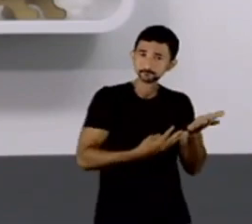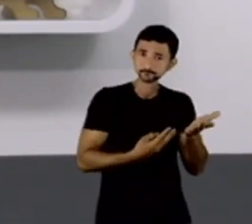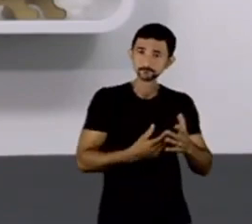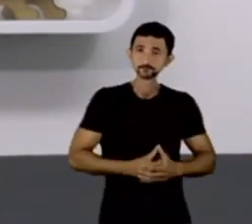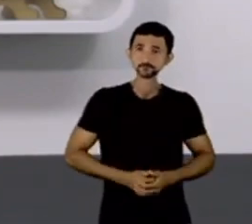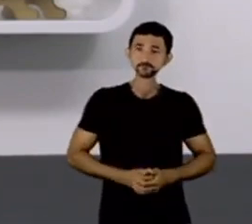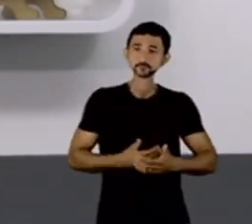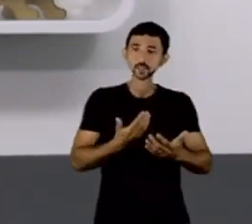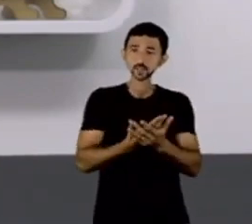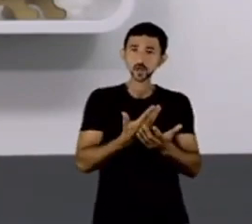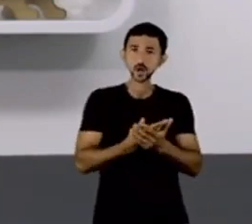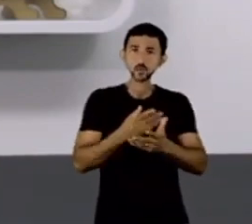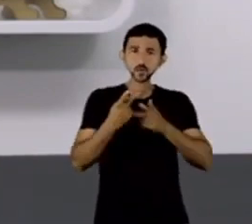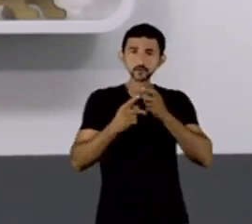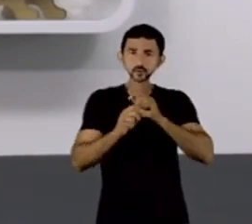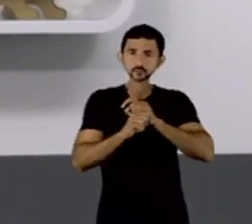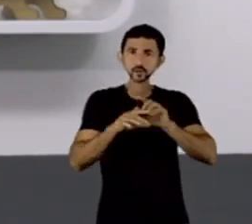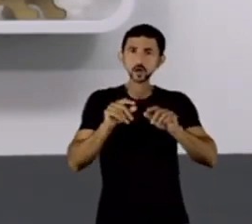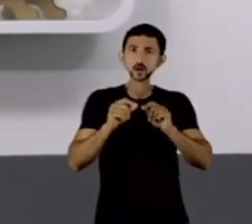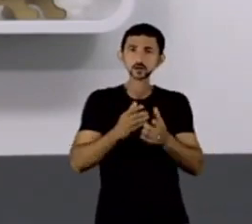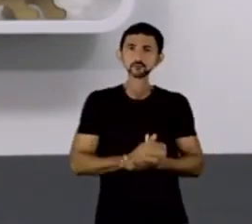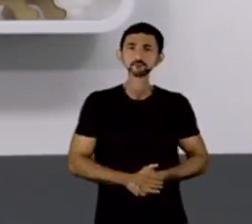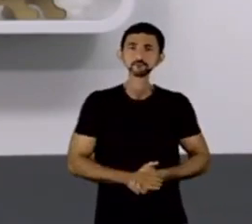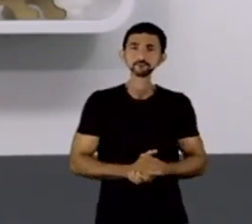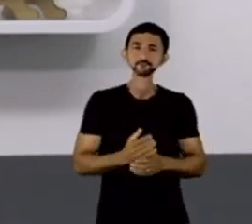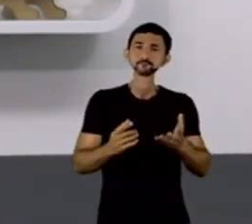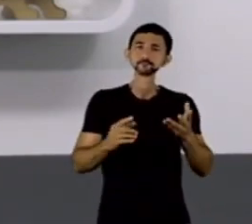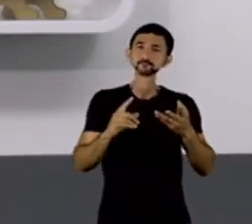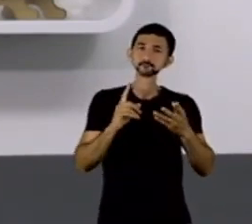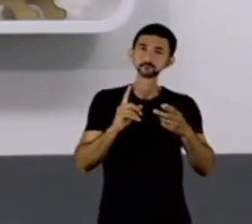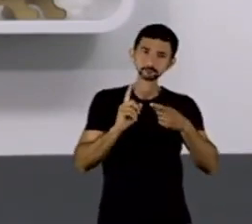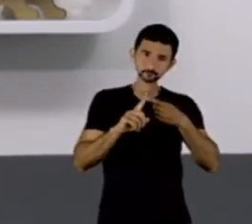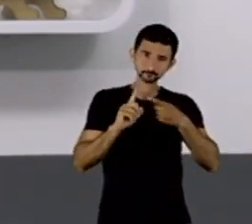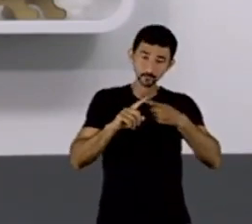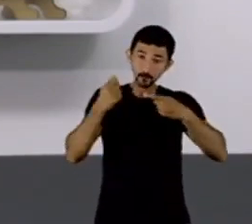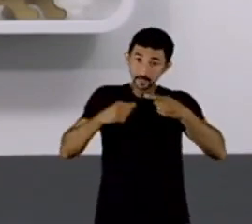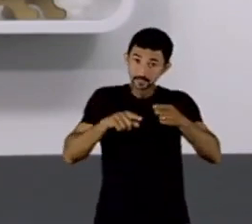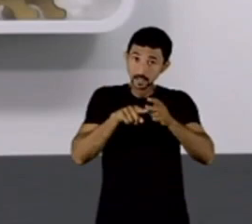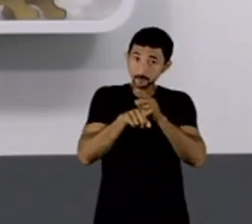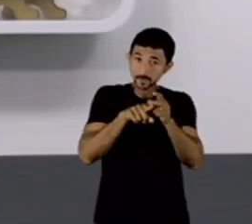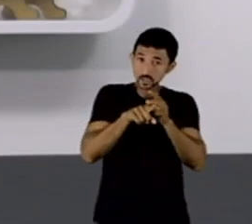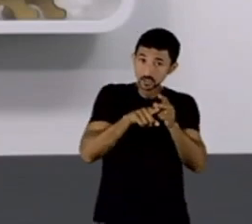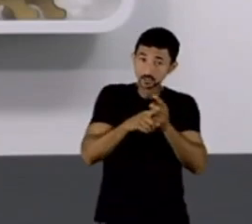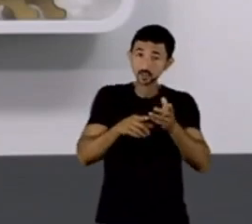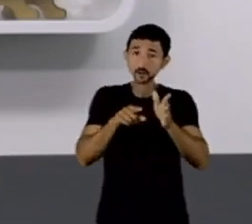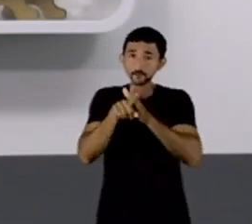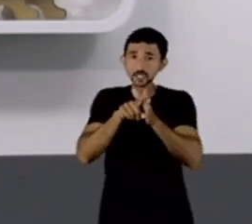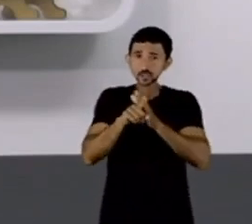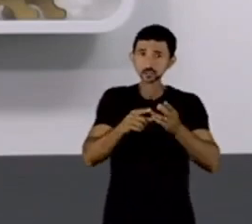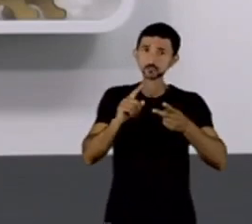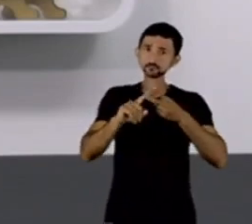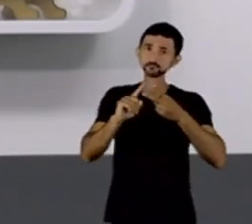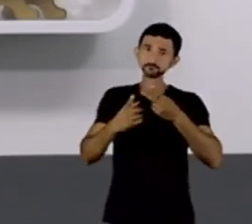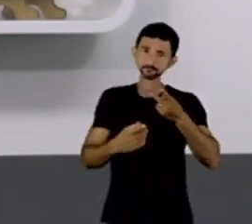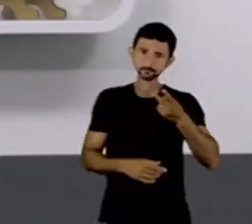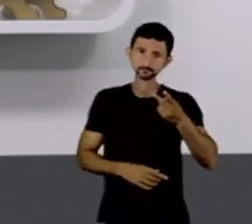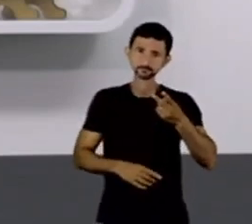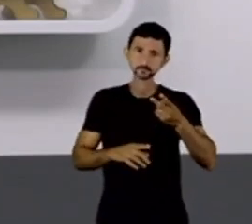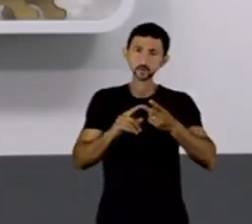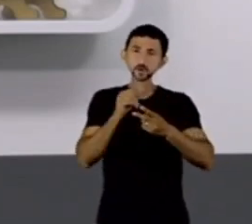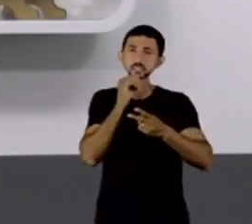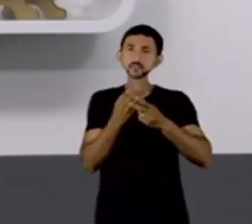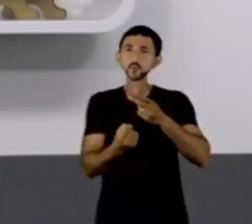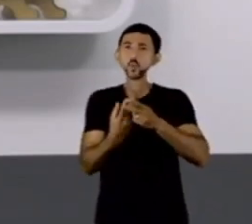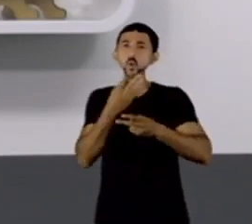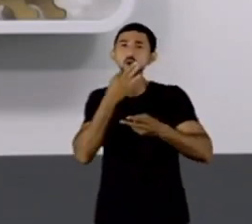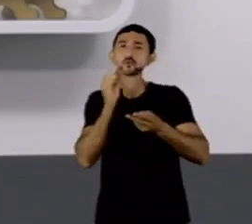da aula de hoje, o que eu quero que fique para você é: 1, a gente precisa pesquisar para a gente poder argumentar. 2, quando eu construo